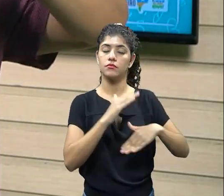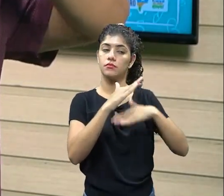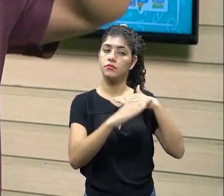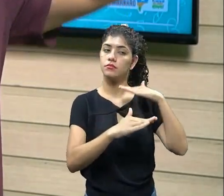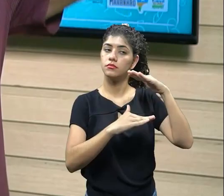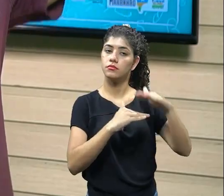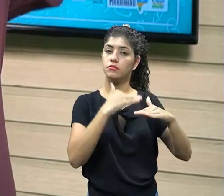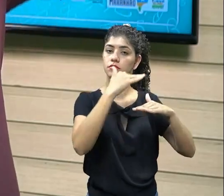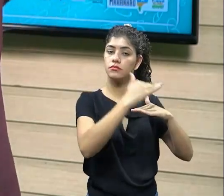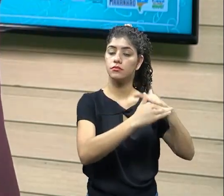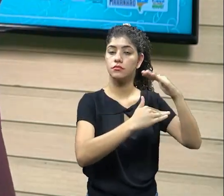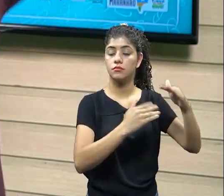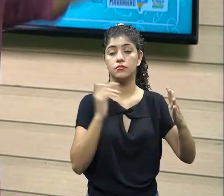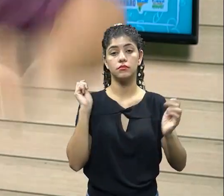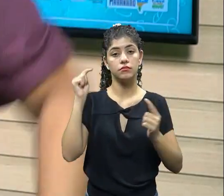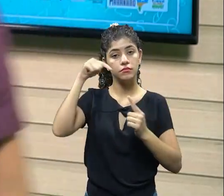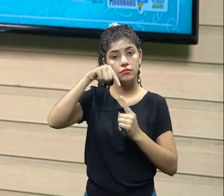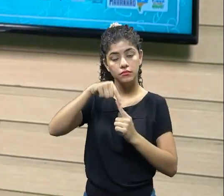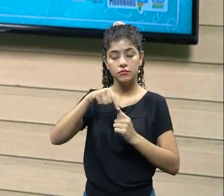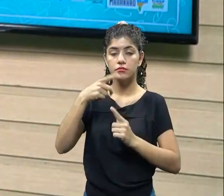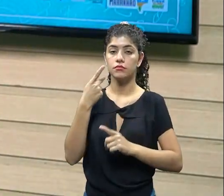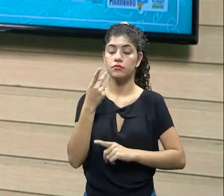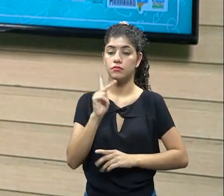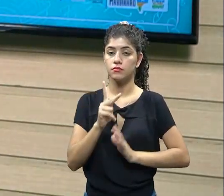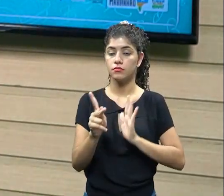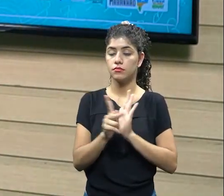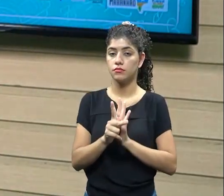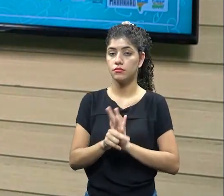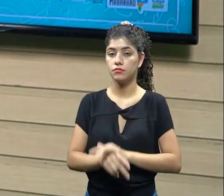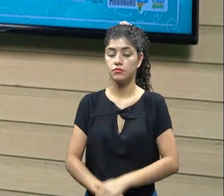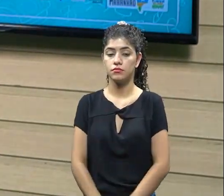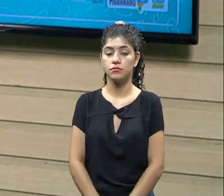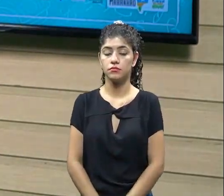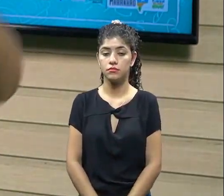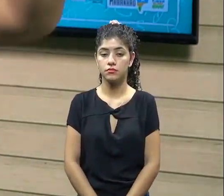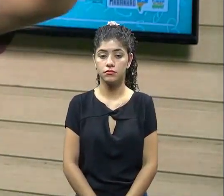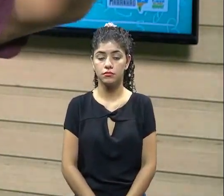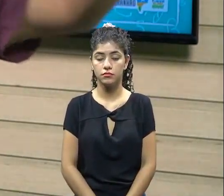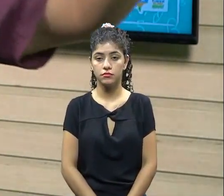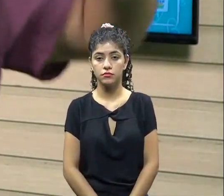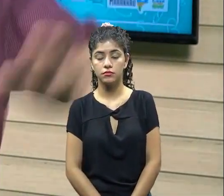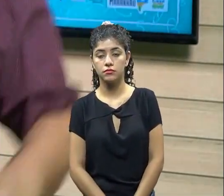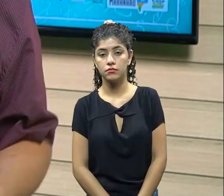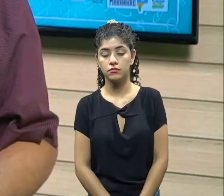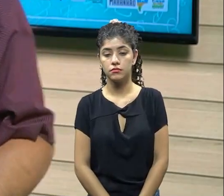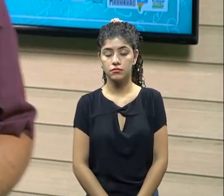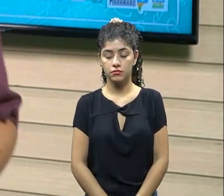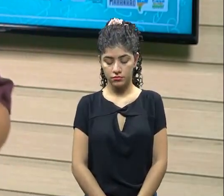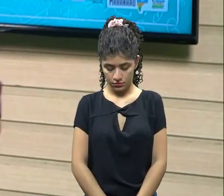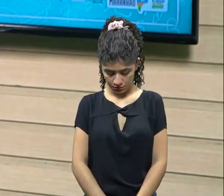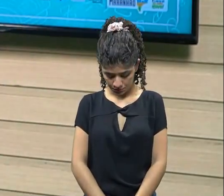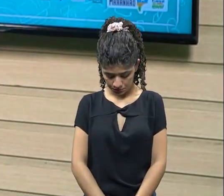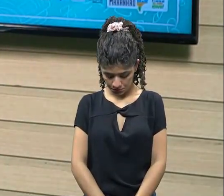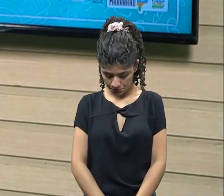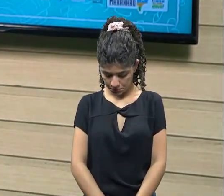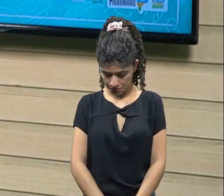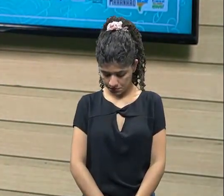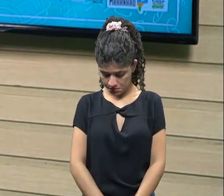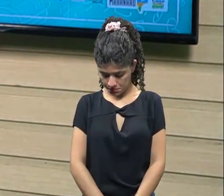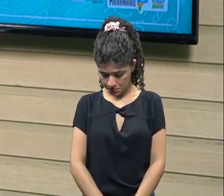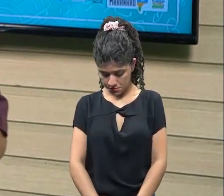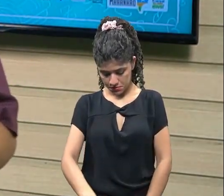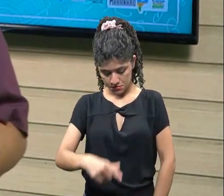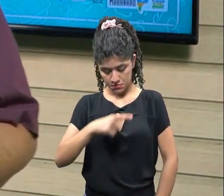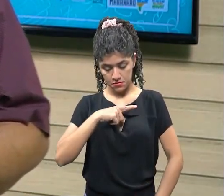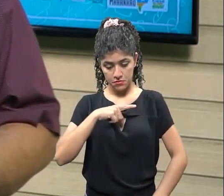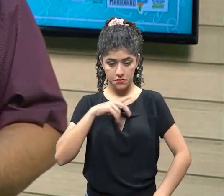cada objetivo, e a fim de chegar até o objetivo, a visão final. Tá ok? Então, dentro desse